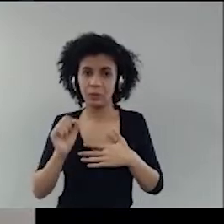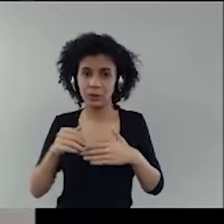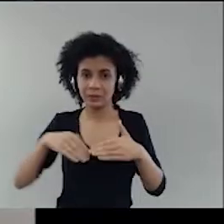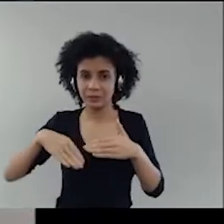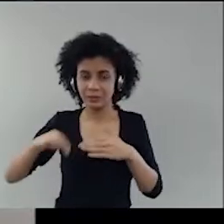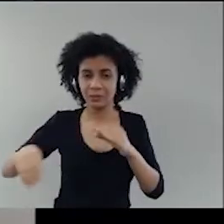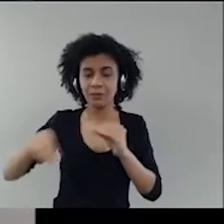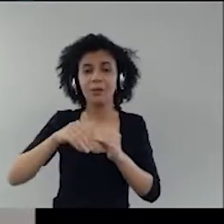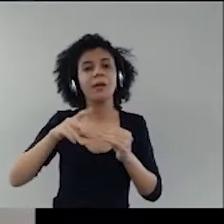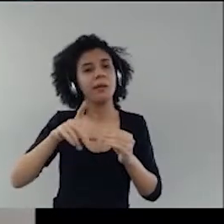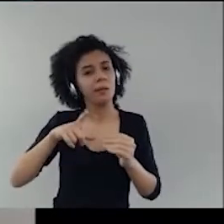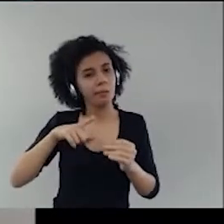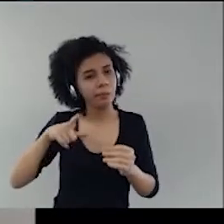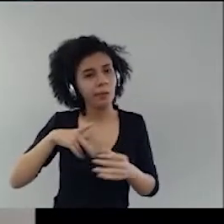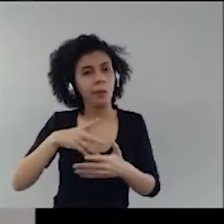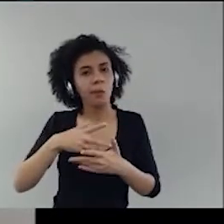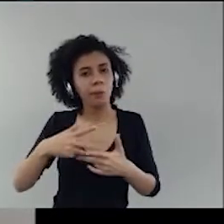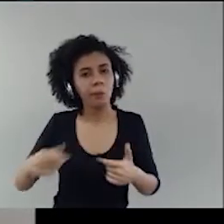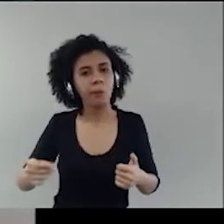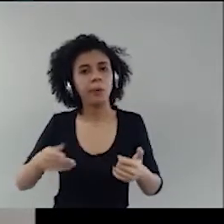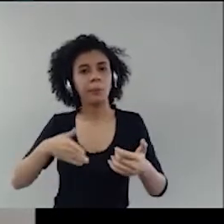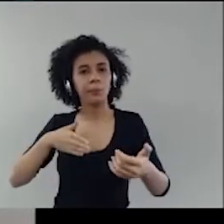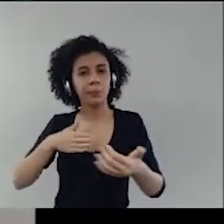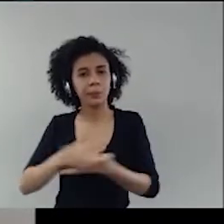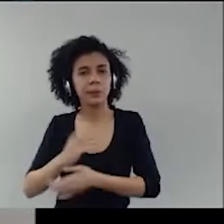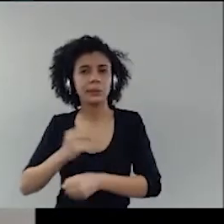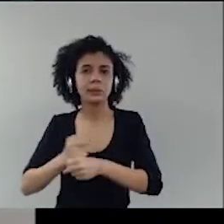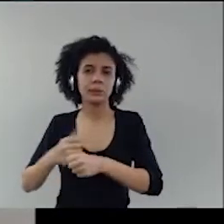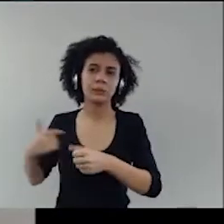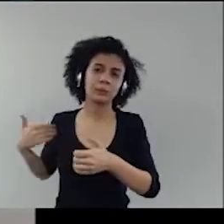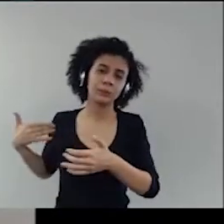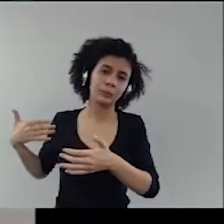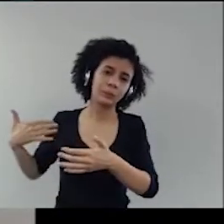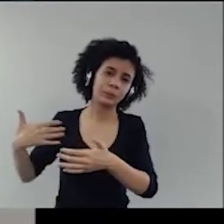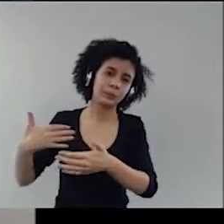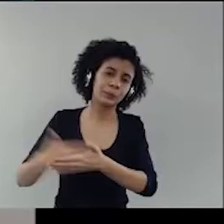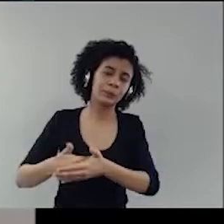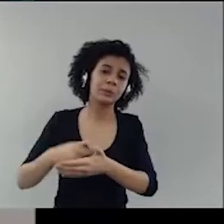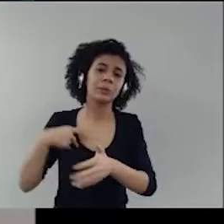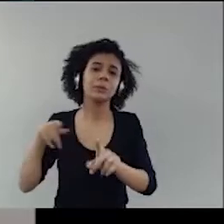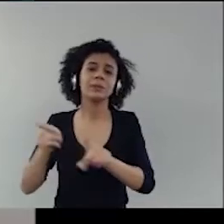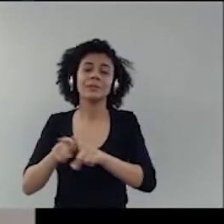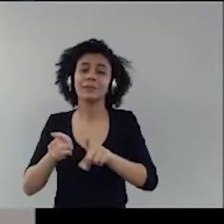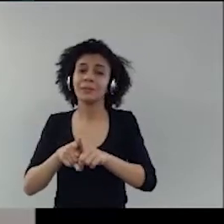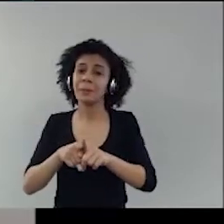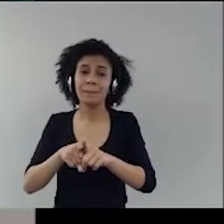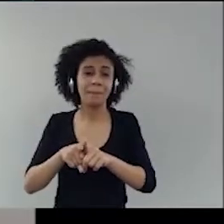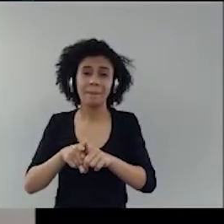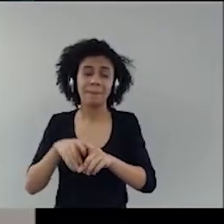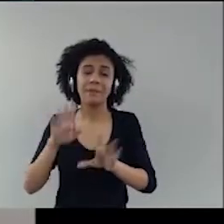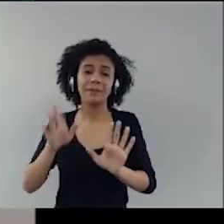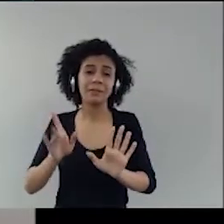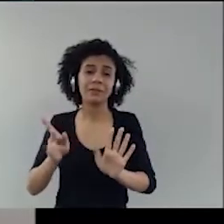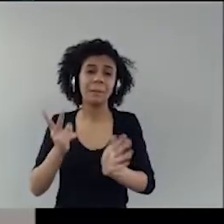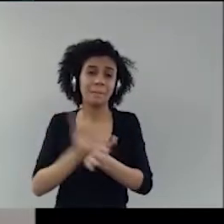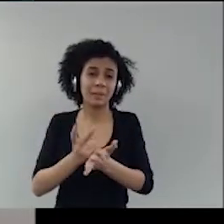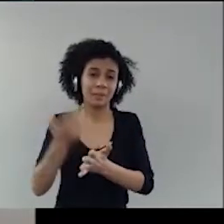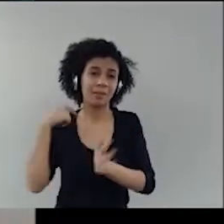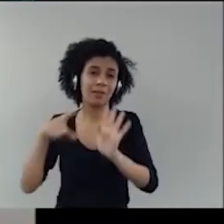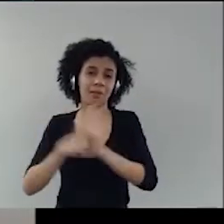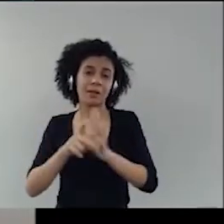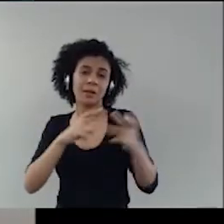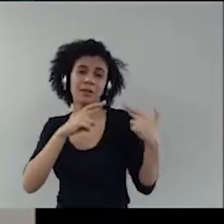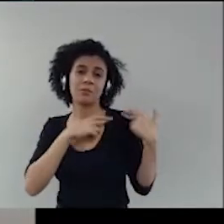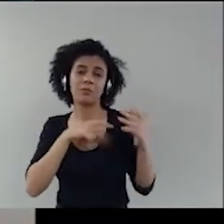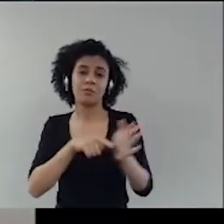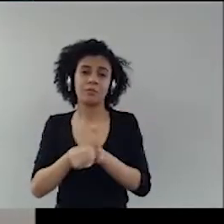terão contas a serem aprovadas durante longos anos, cujas premissas não são mais aquelas da Lei de